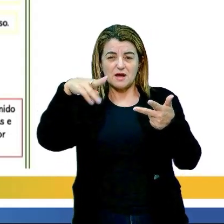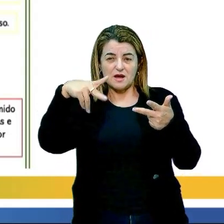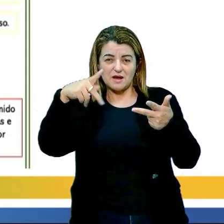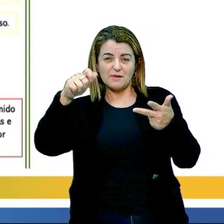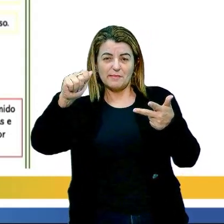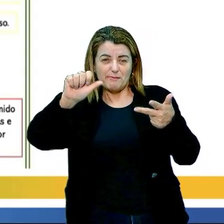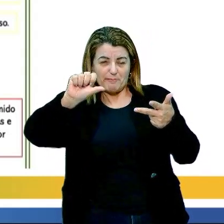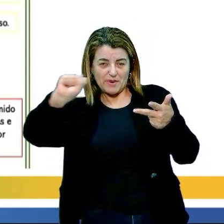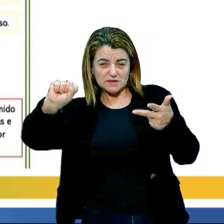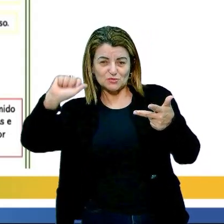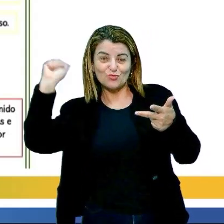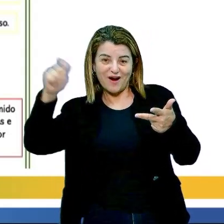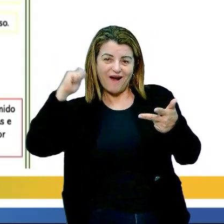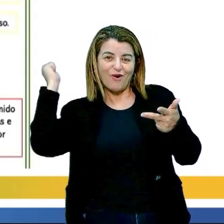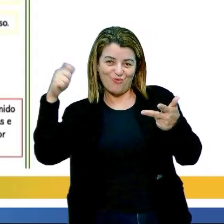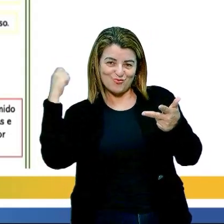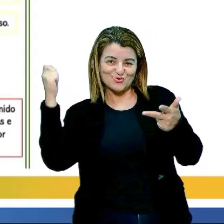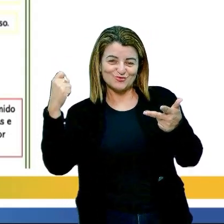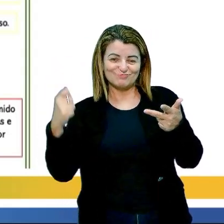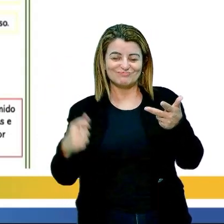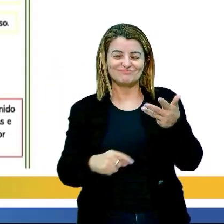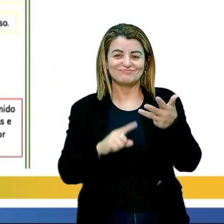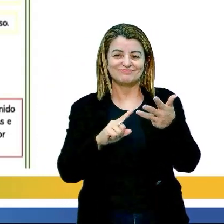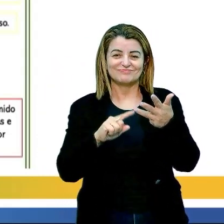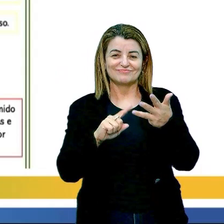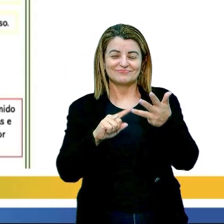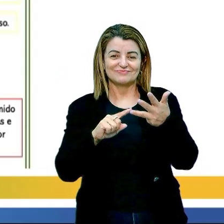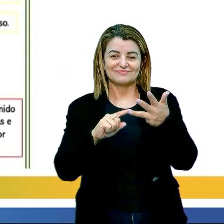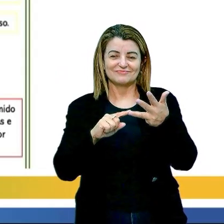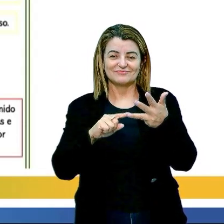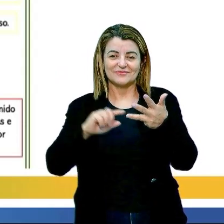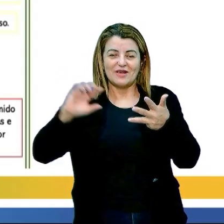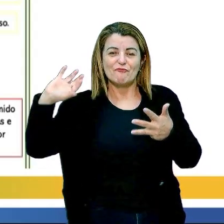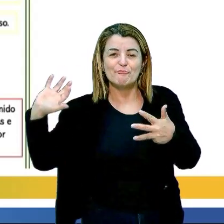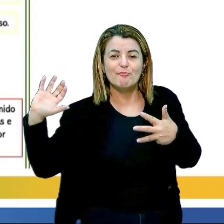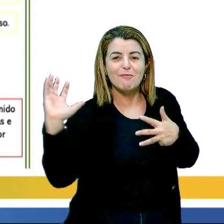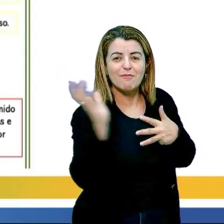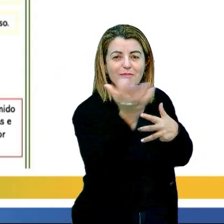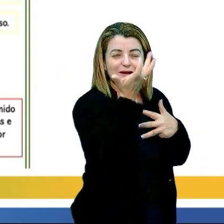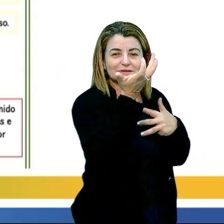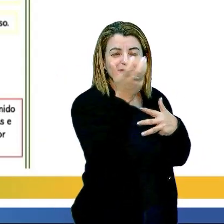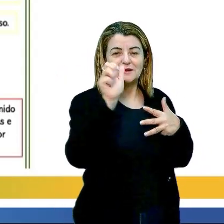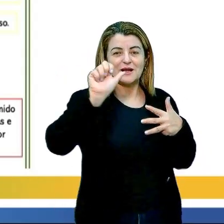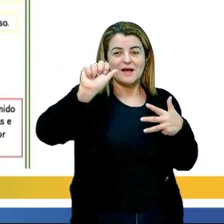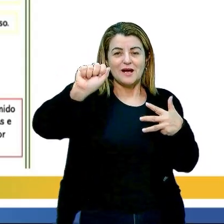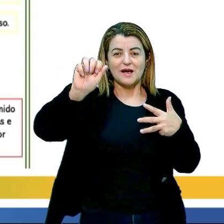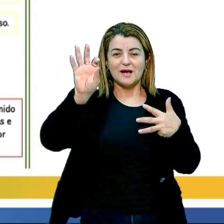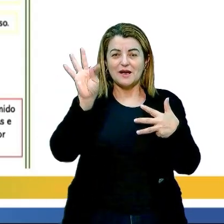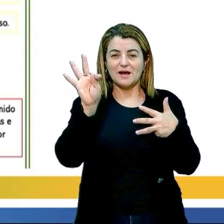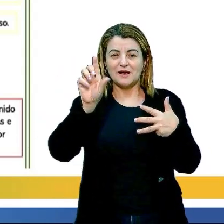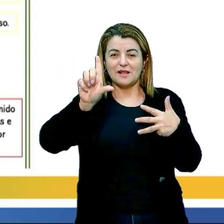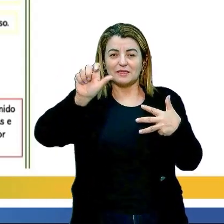Campos Sulinos. Aí eu vou subindo. A Mata Atlântica que já foi